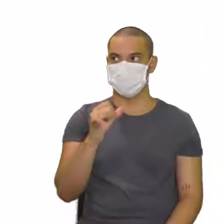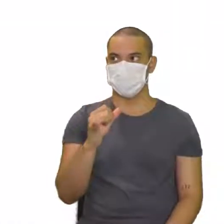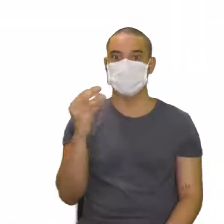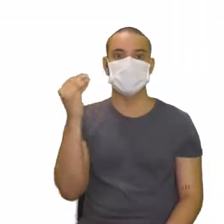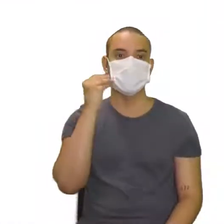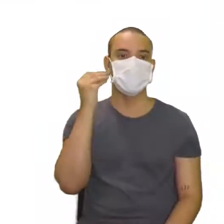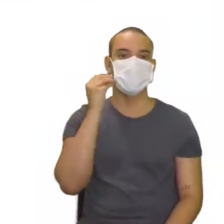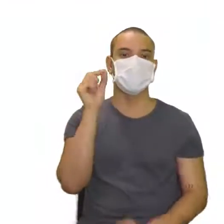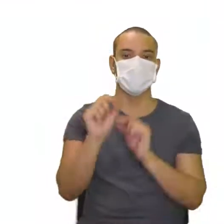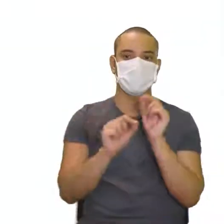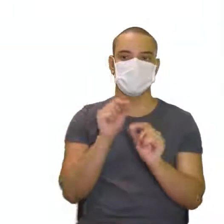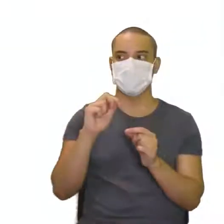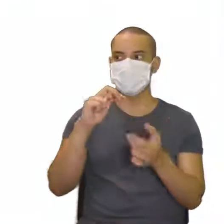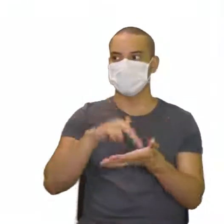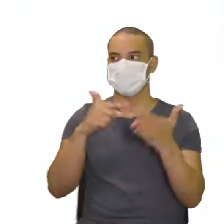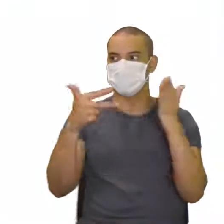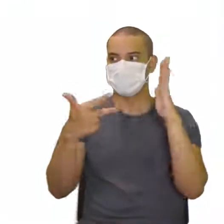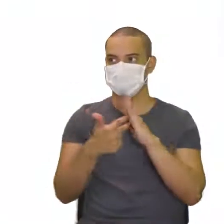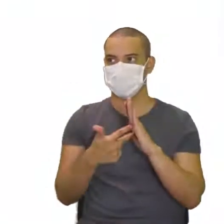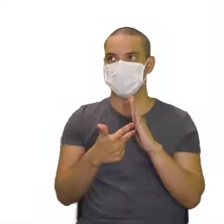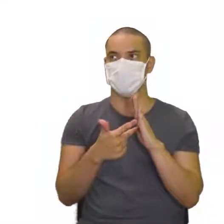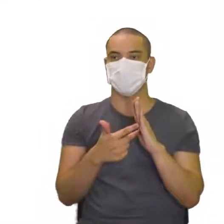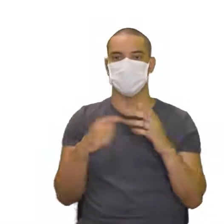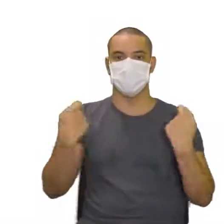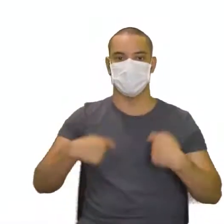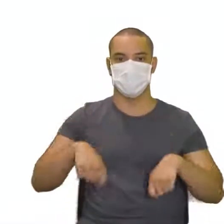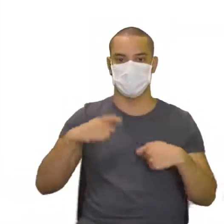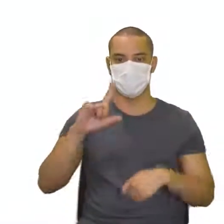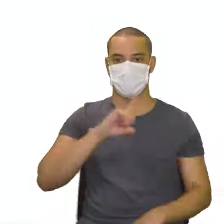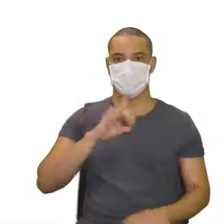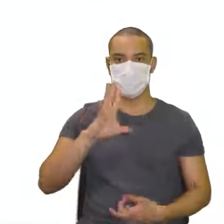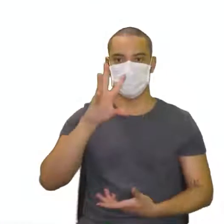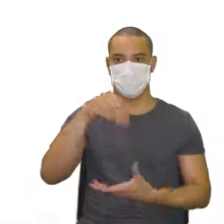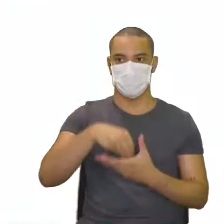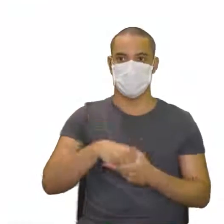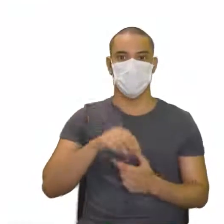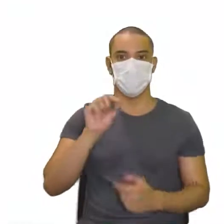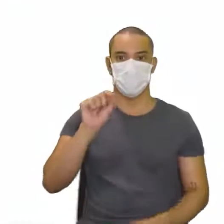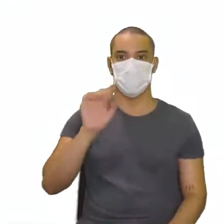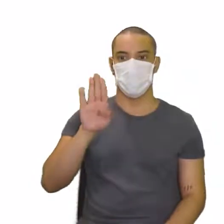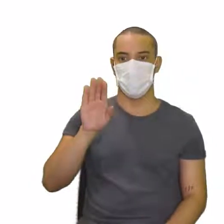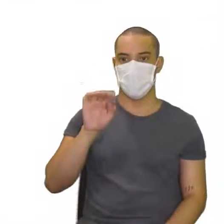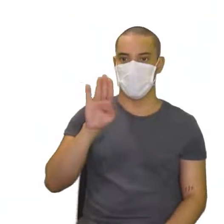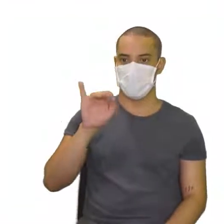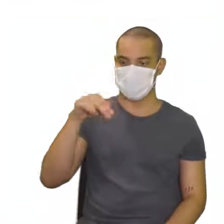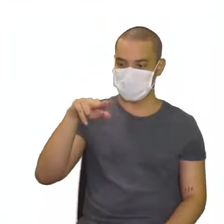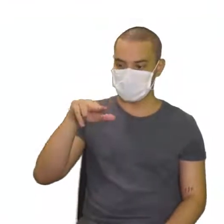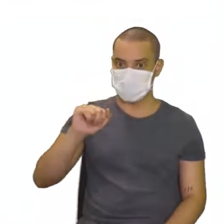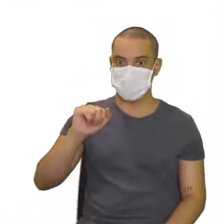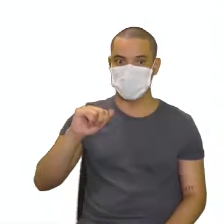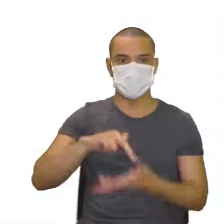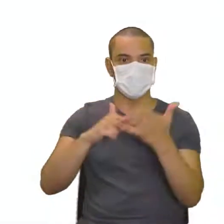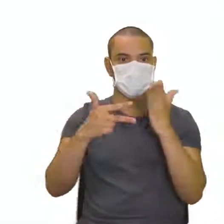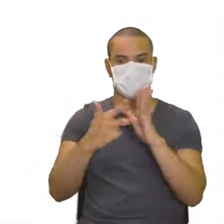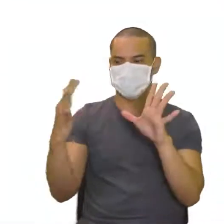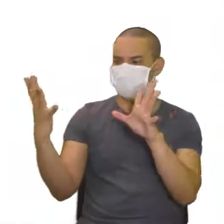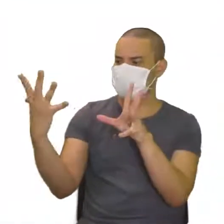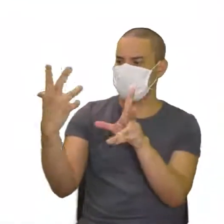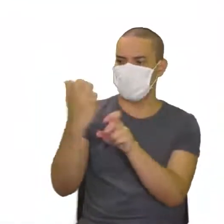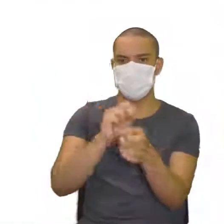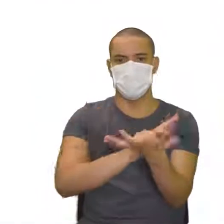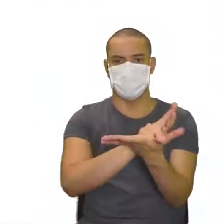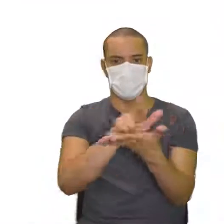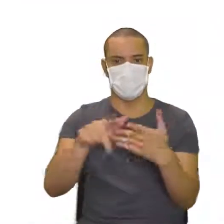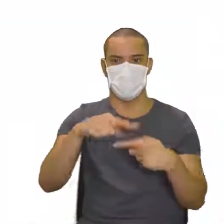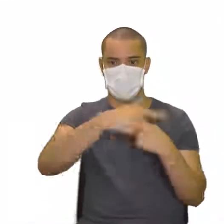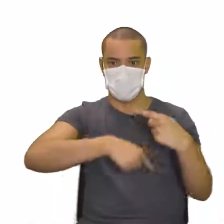bobina. Para representar esse campo, precisamos ter em mente que uma bobina chata representa um conjunto de N